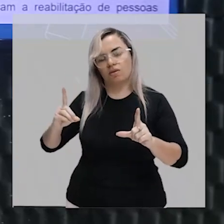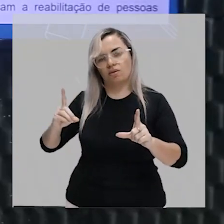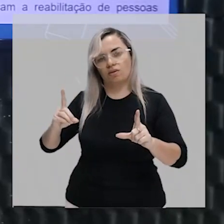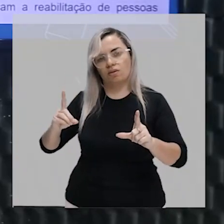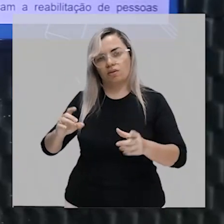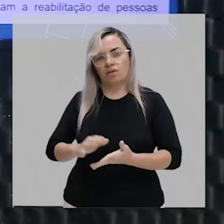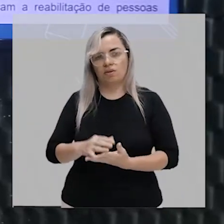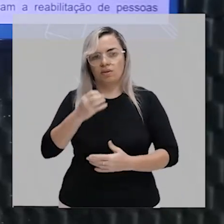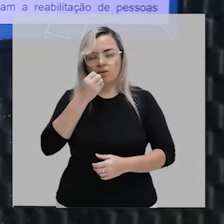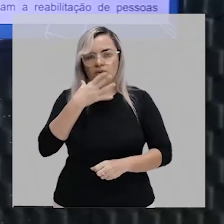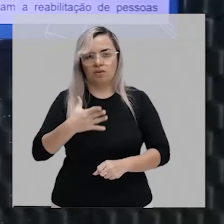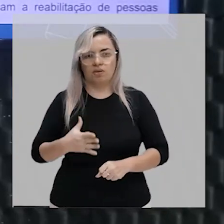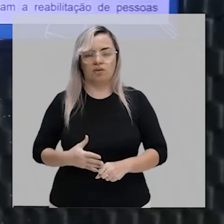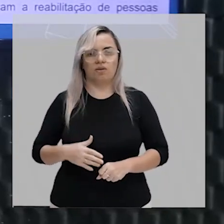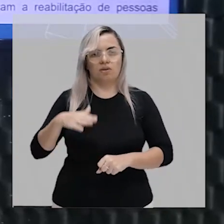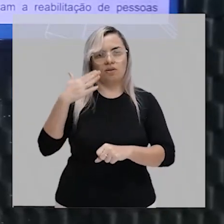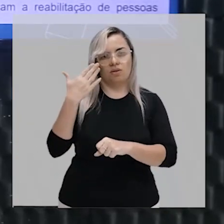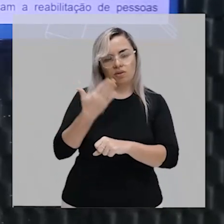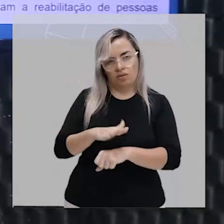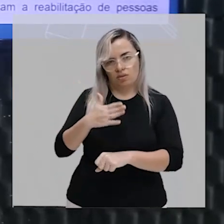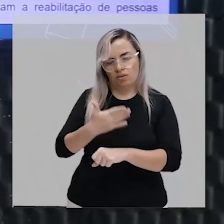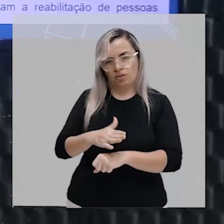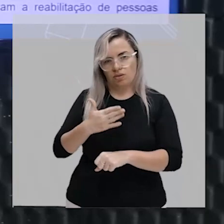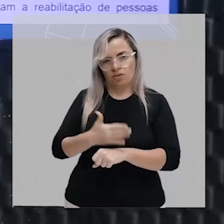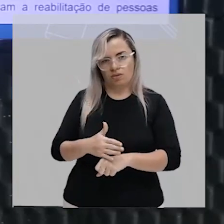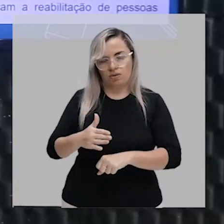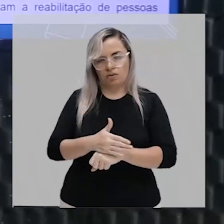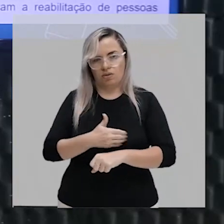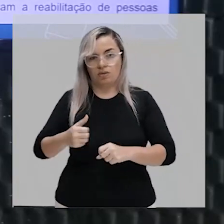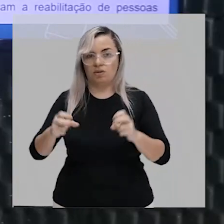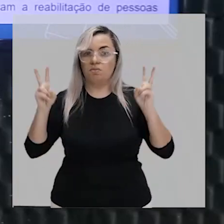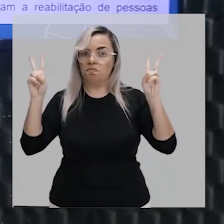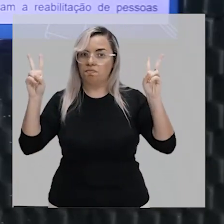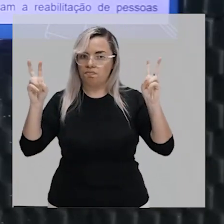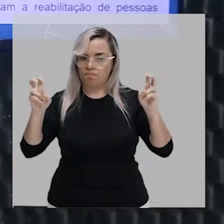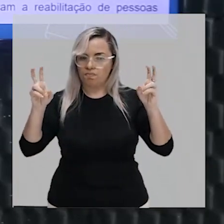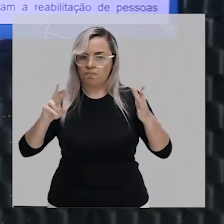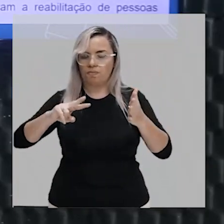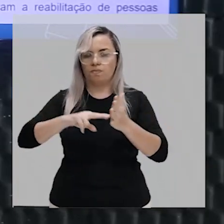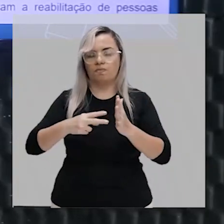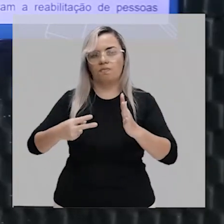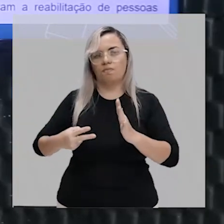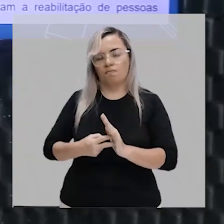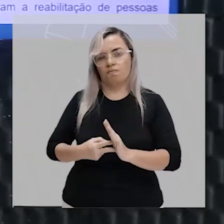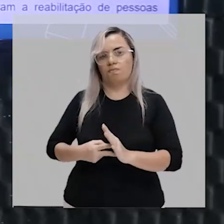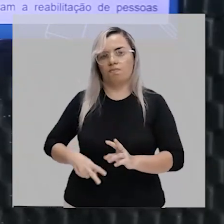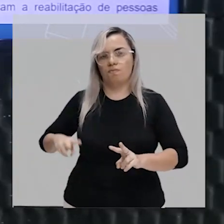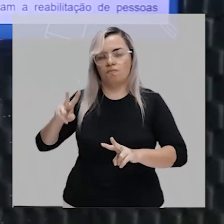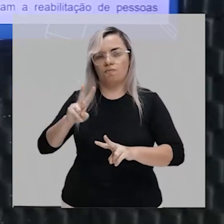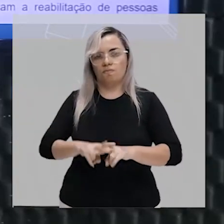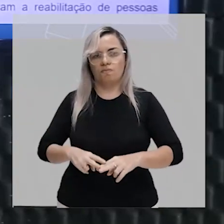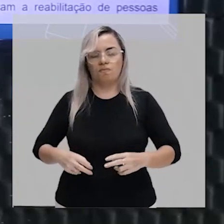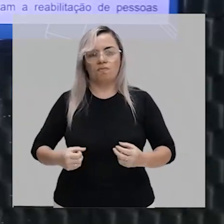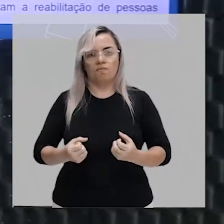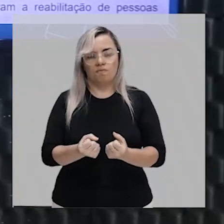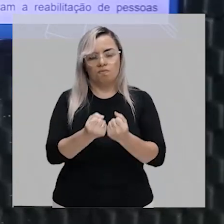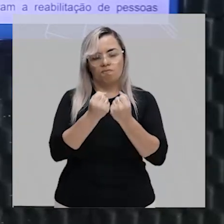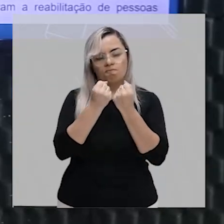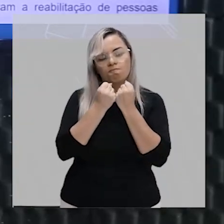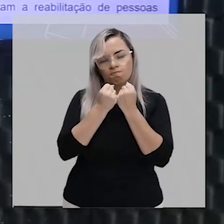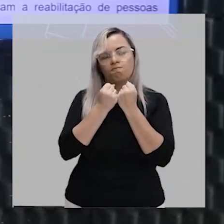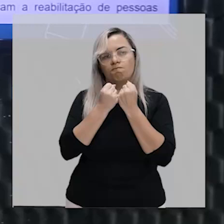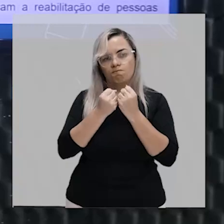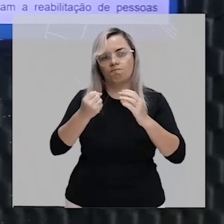boas práticas, essa eugenia, significa o quê? A prisão e a esterilização de pessoas com